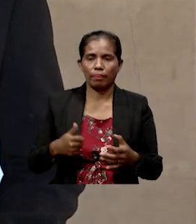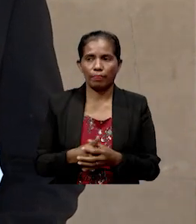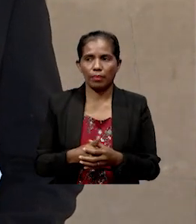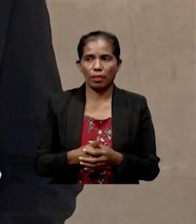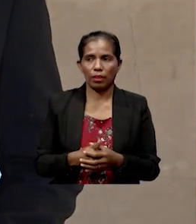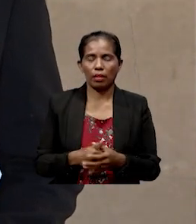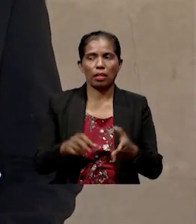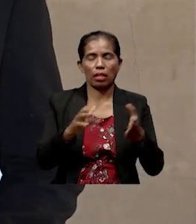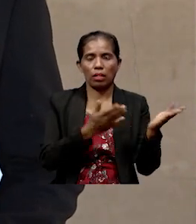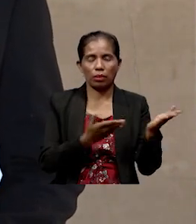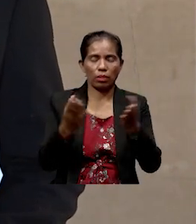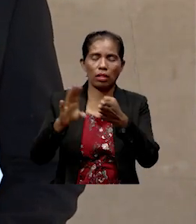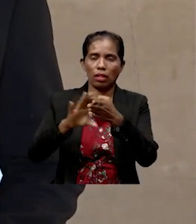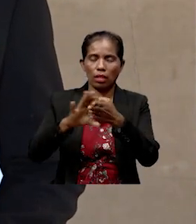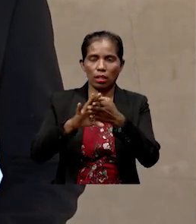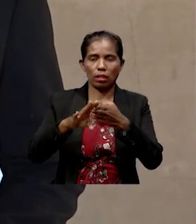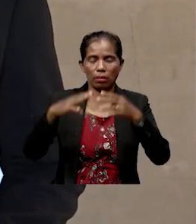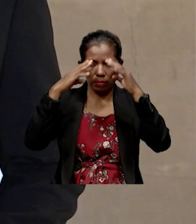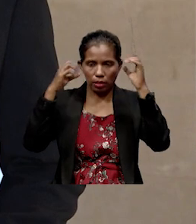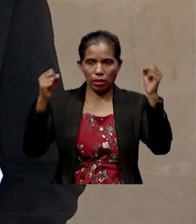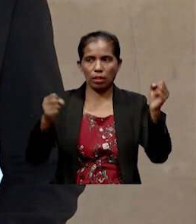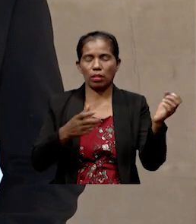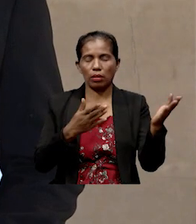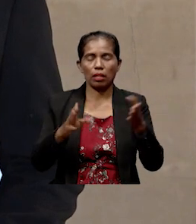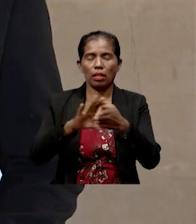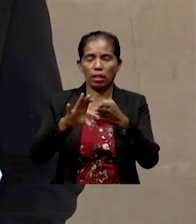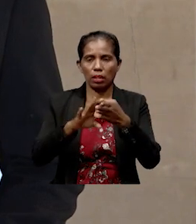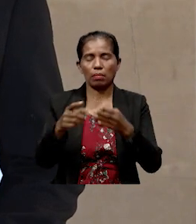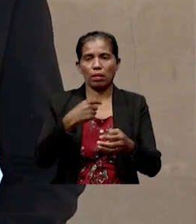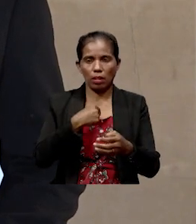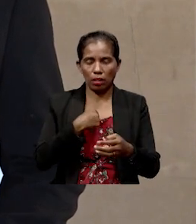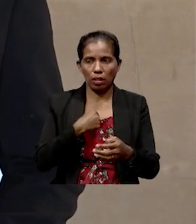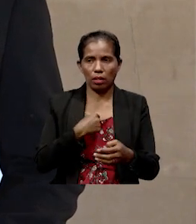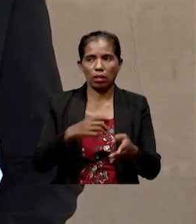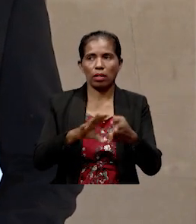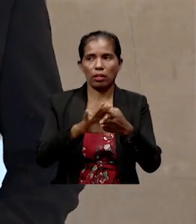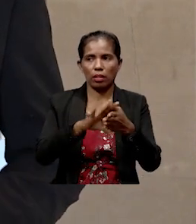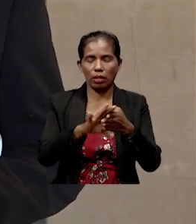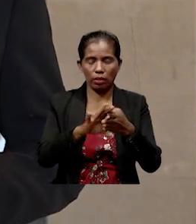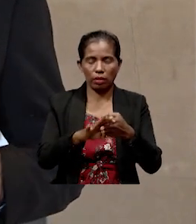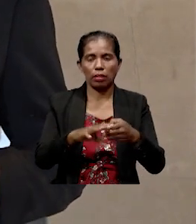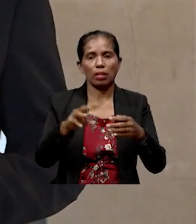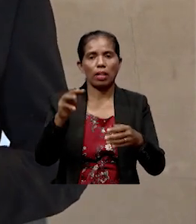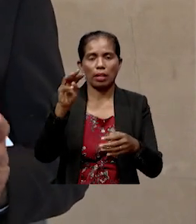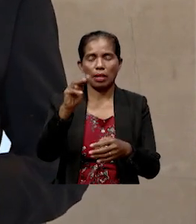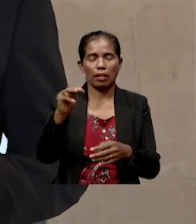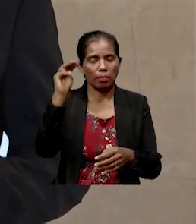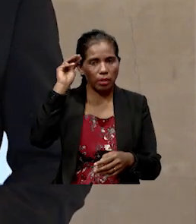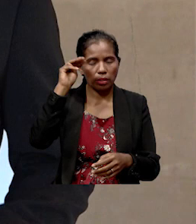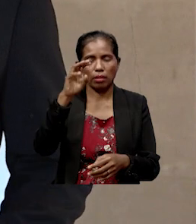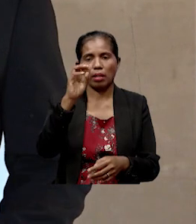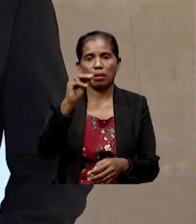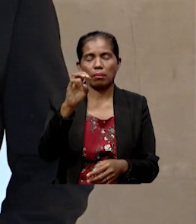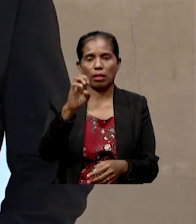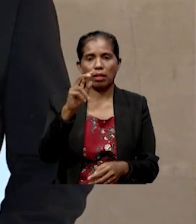a sua excelência Presidente da República, haruka a carta da Bahau, nomos vai a sua excelência Ministra dos Negócios Estrangeiros para atubele